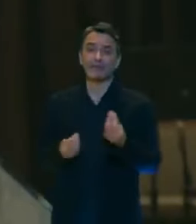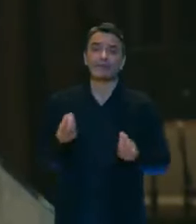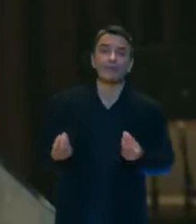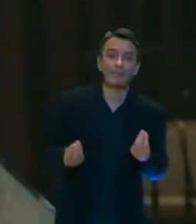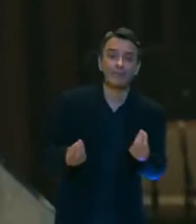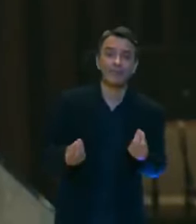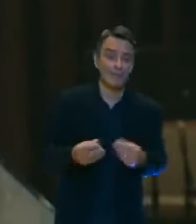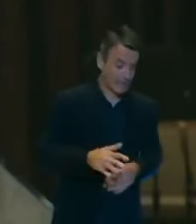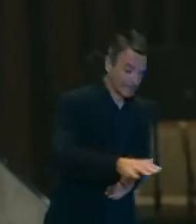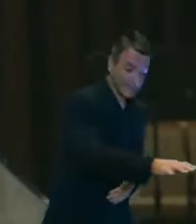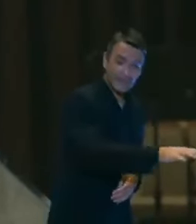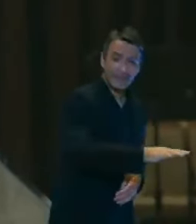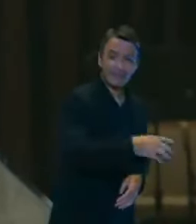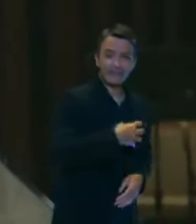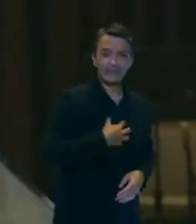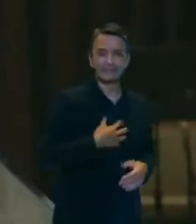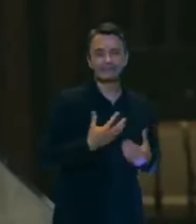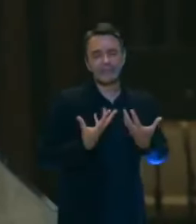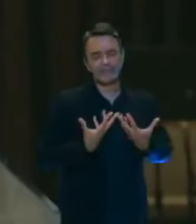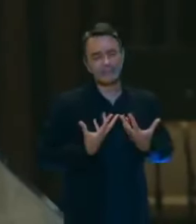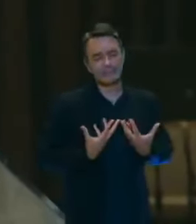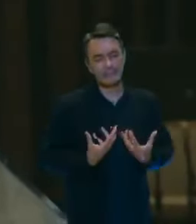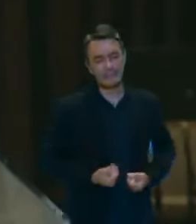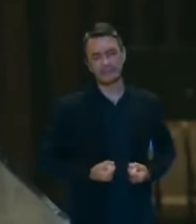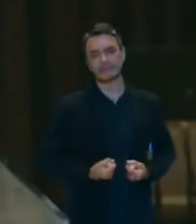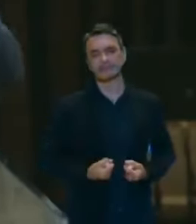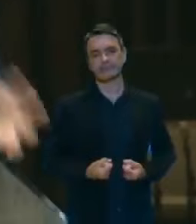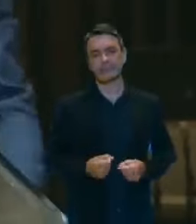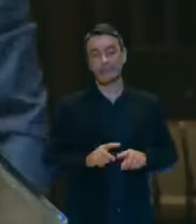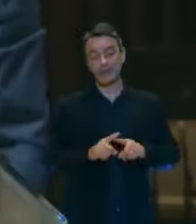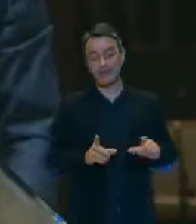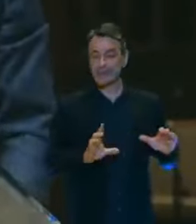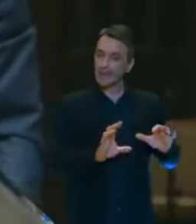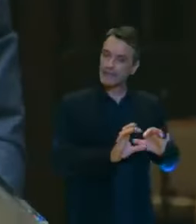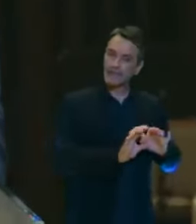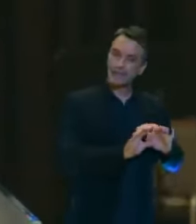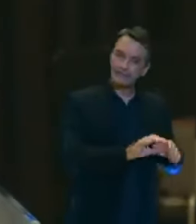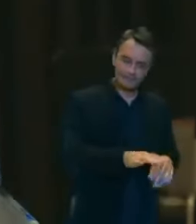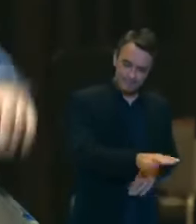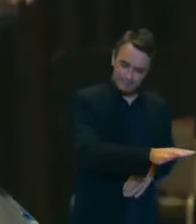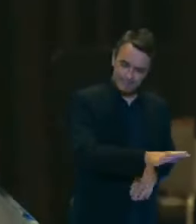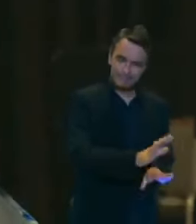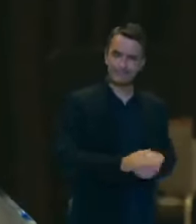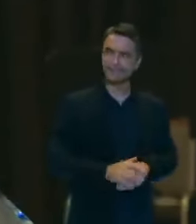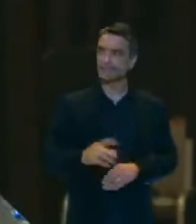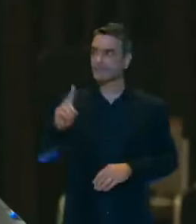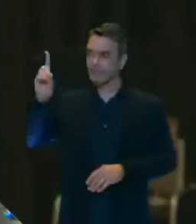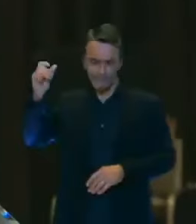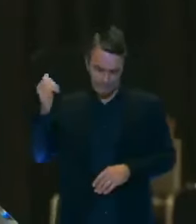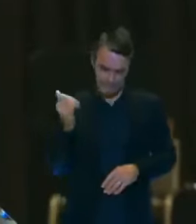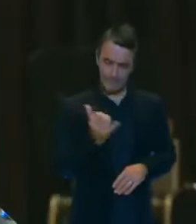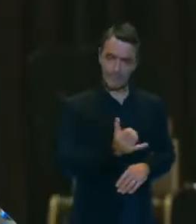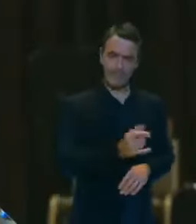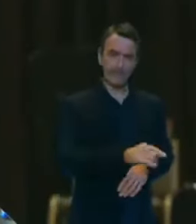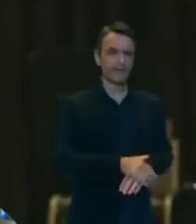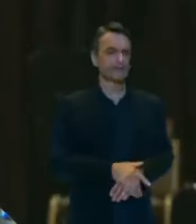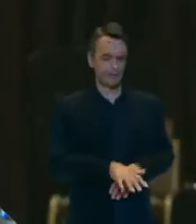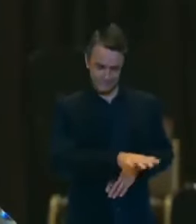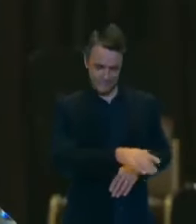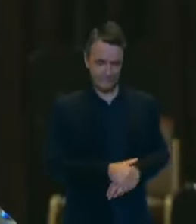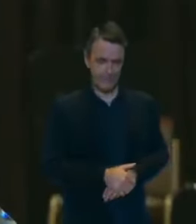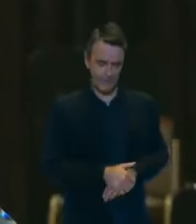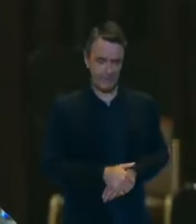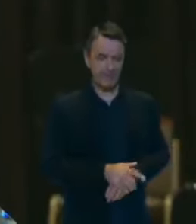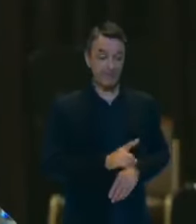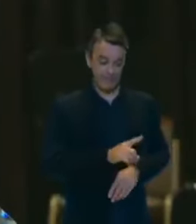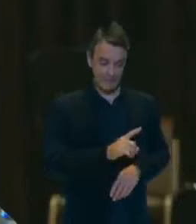Nós estamos cansados. Mas é nesse contexto que o Senhor vai dizer: eu vou fazer